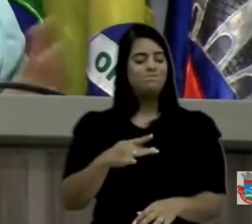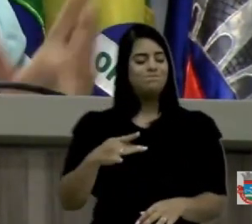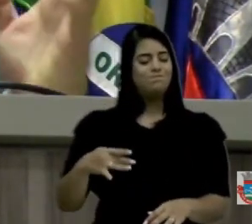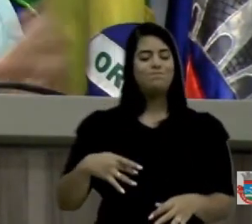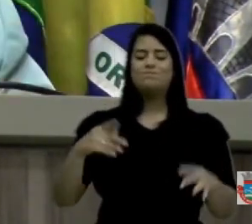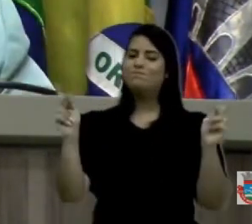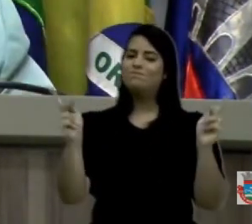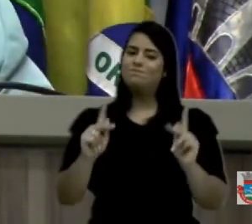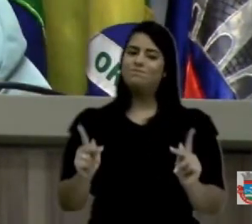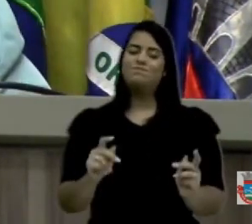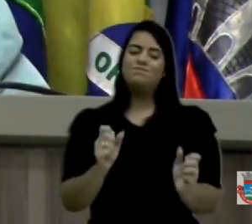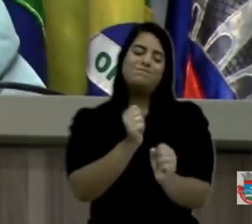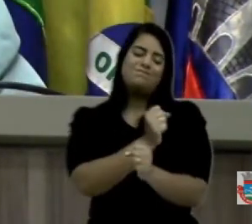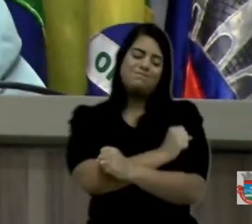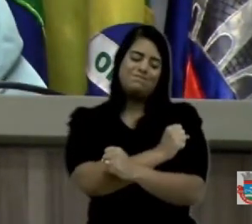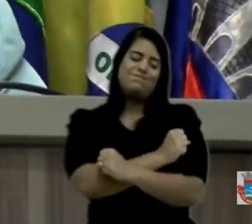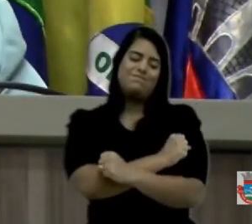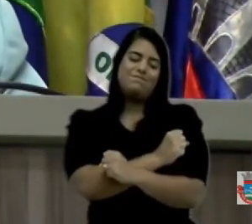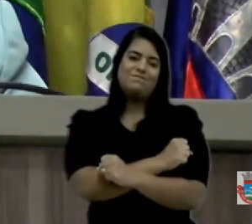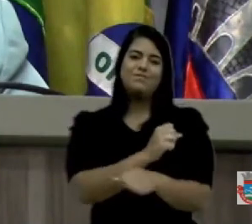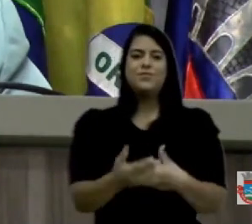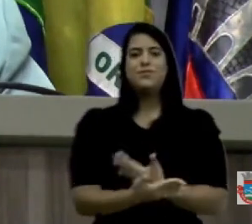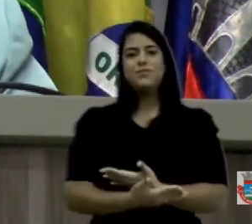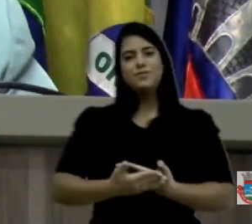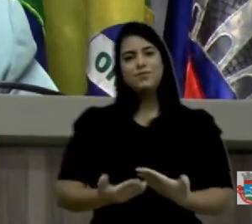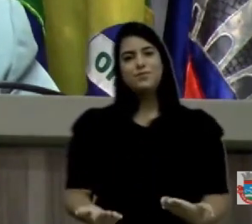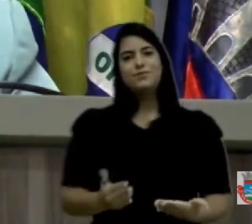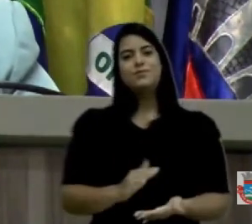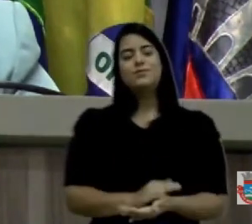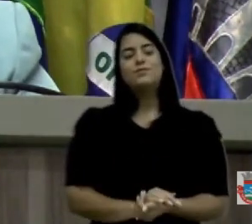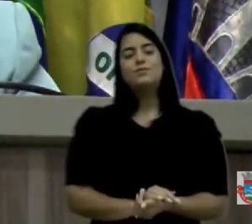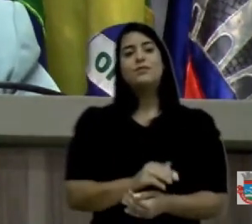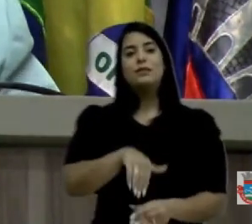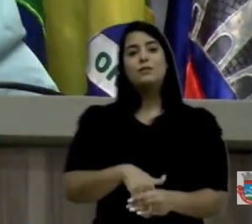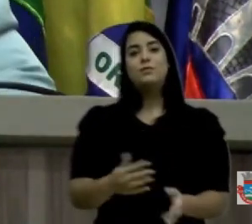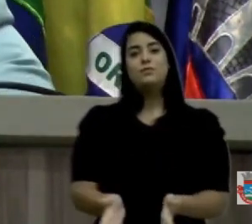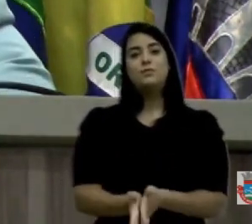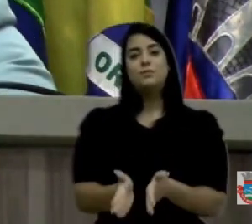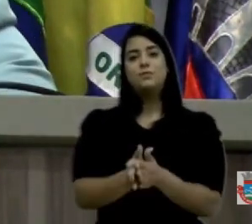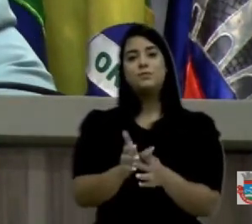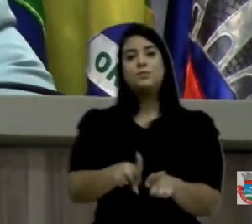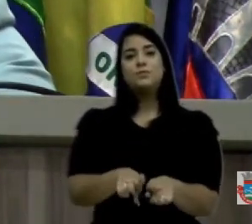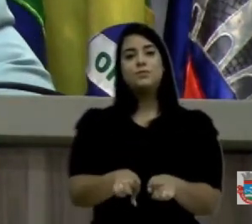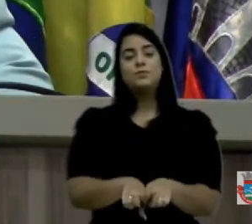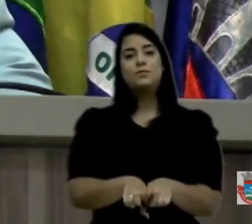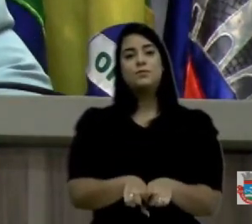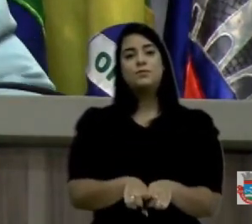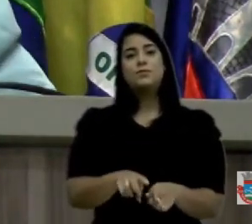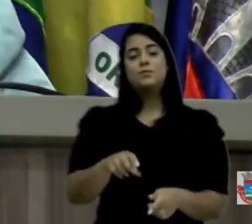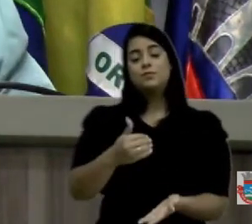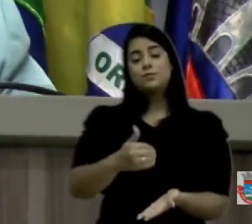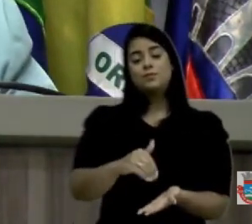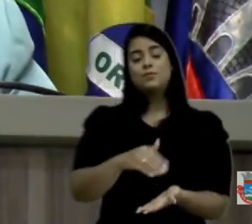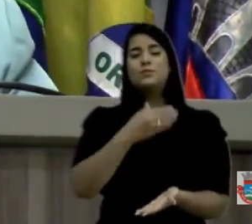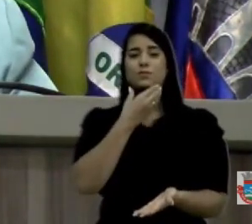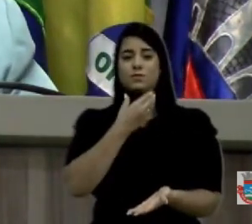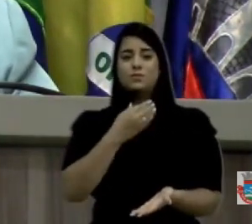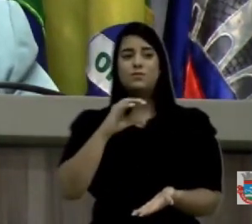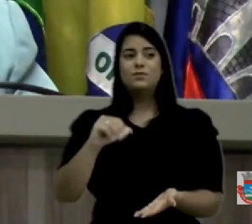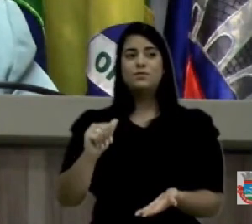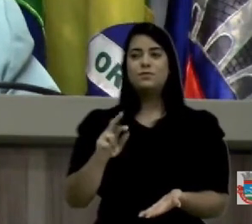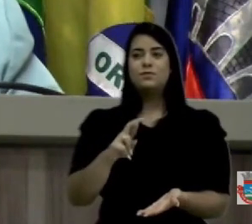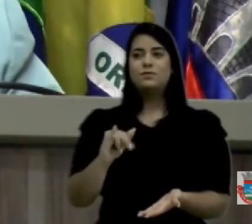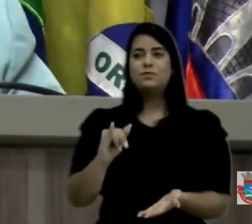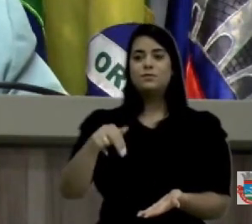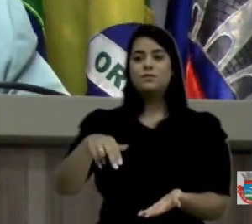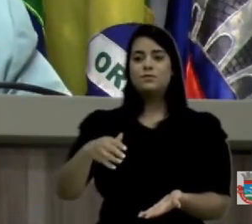e paz e um abraço de coração a todos vocês e um voto de aplauso também que coloquei para o secretário carrinho e